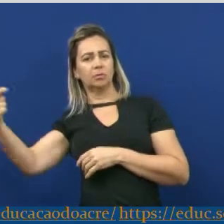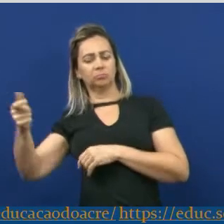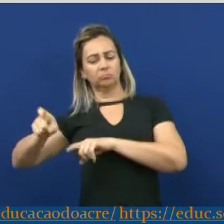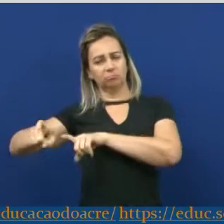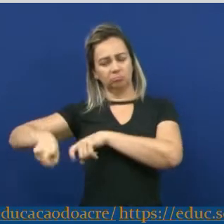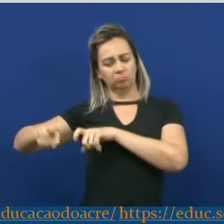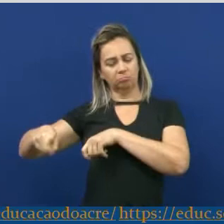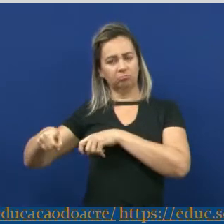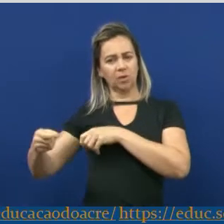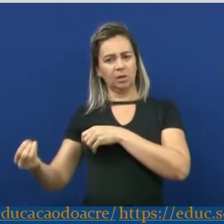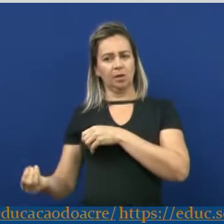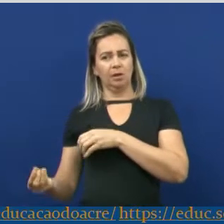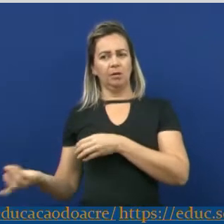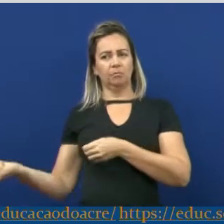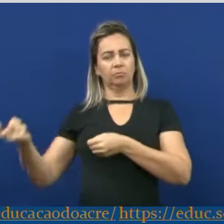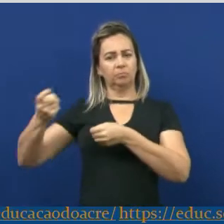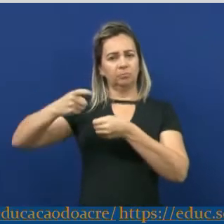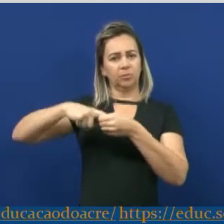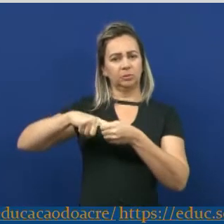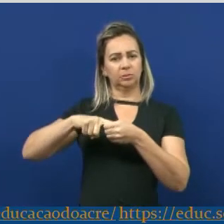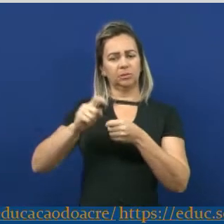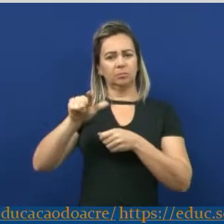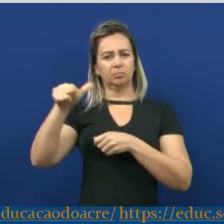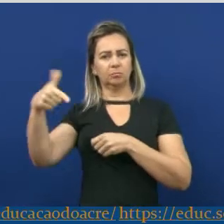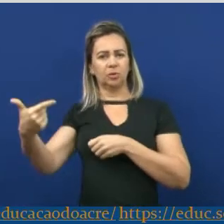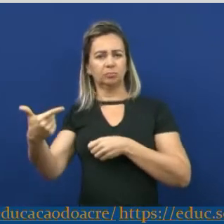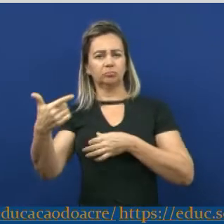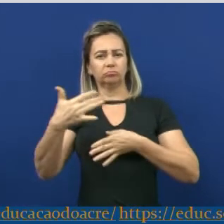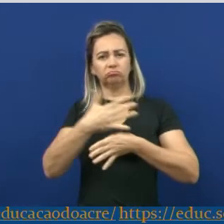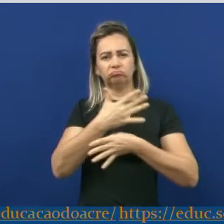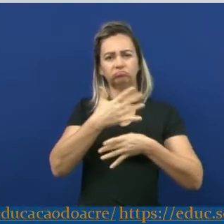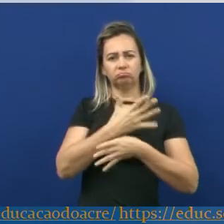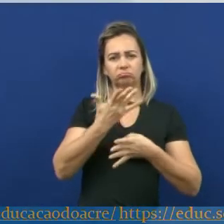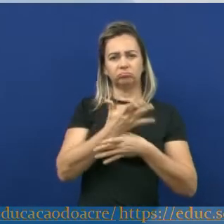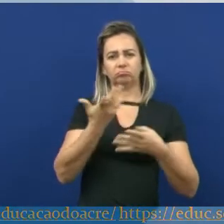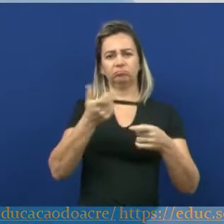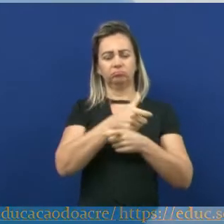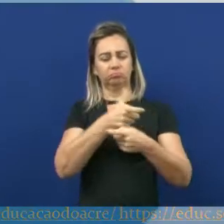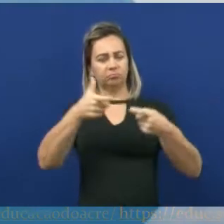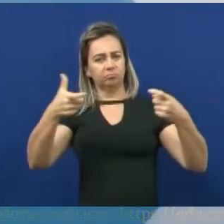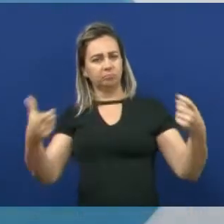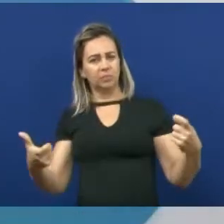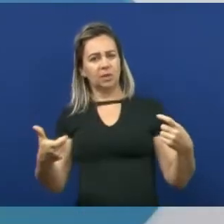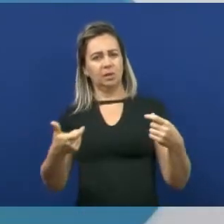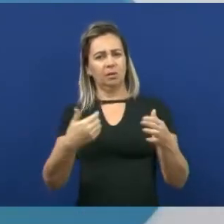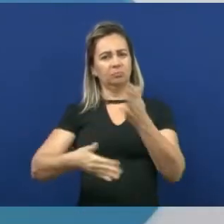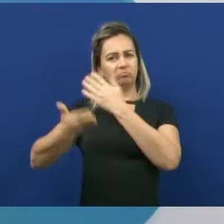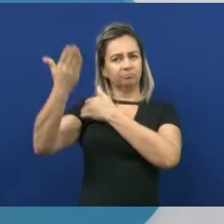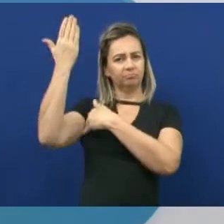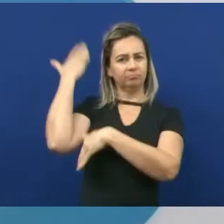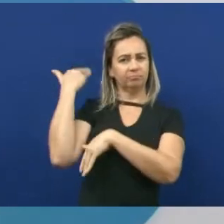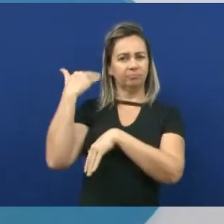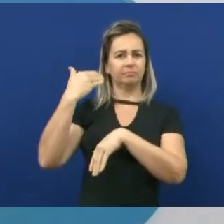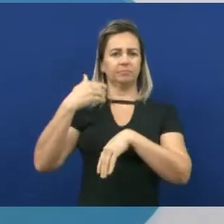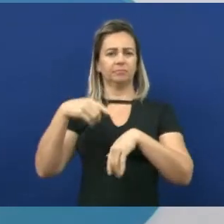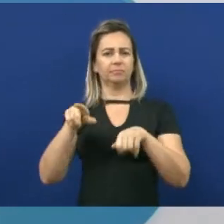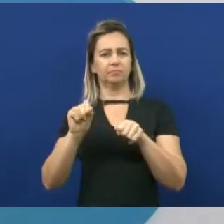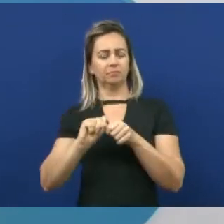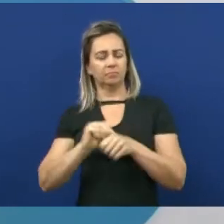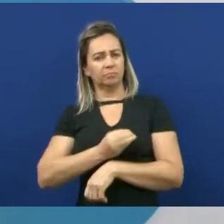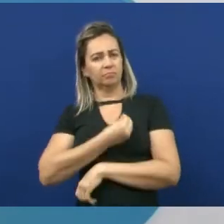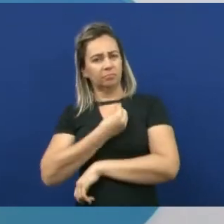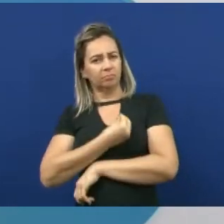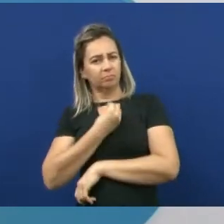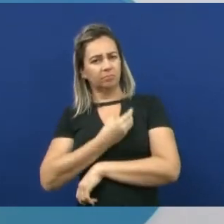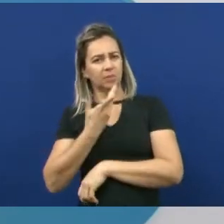a periferia das grandes cidades. Eles vão deixar para trás a sua cultura, a sua arte, que posteriormente os intelectuais